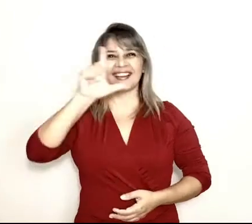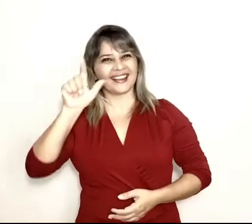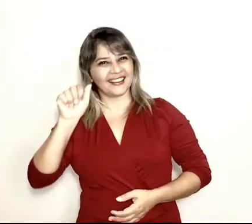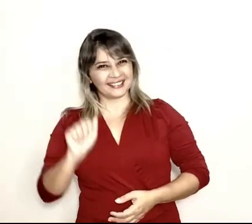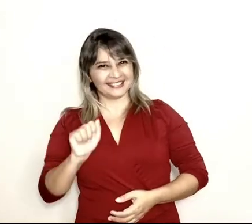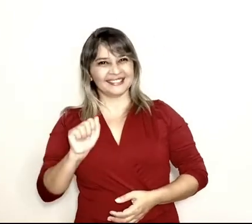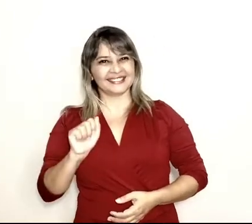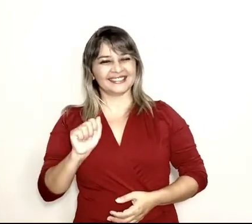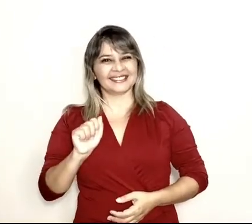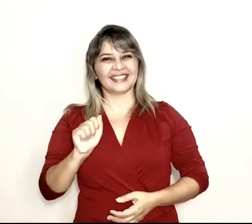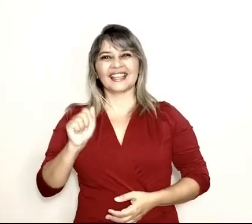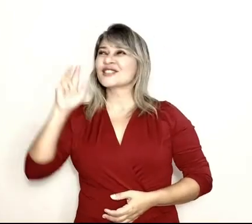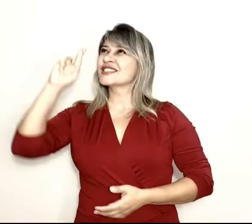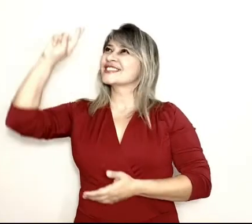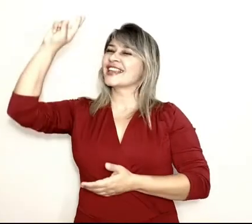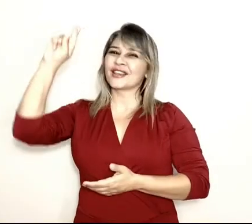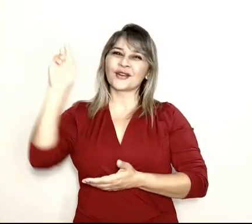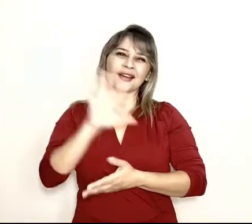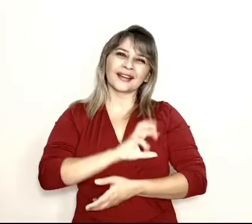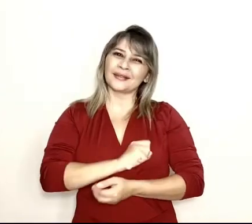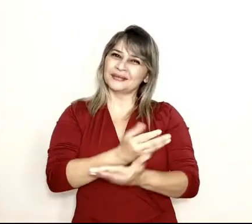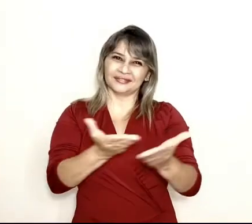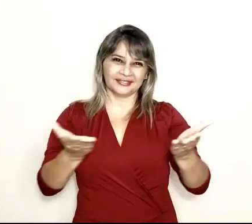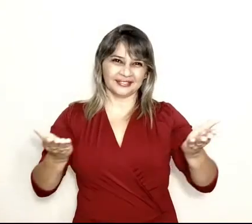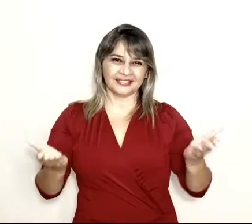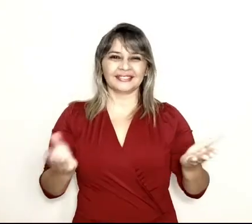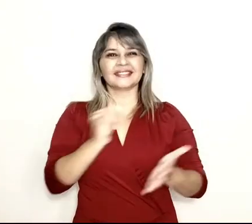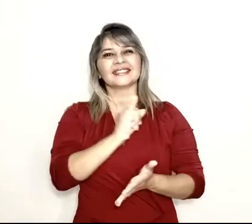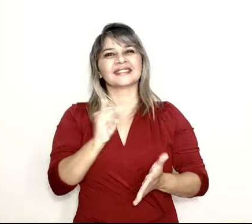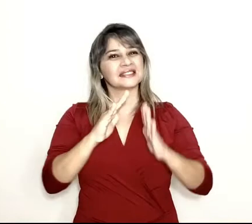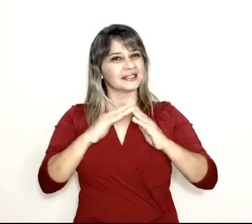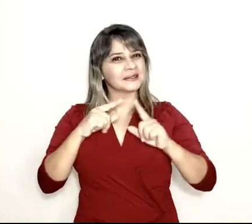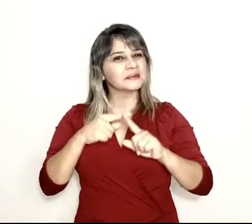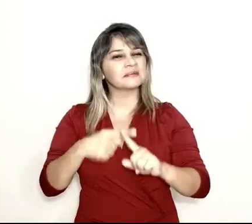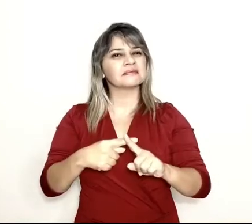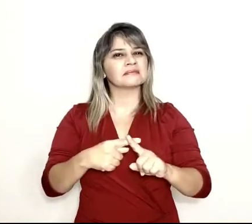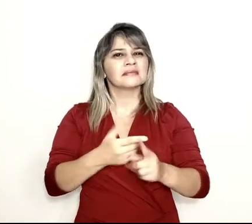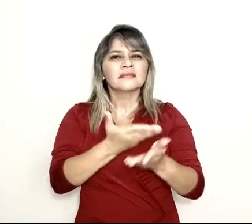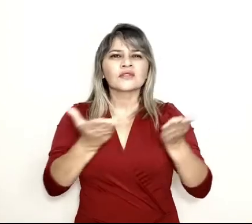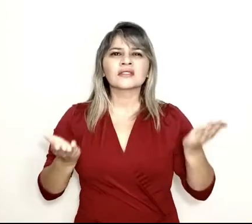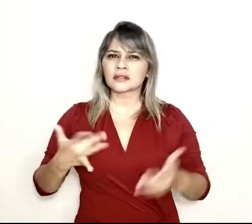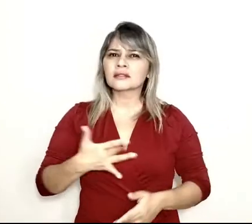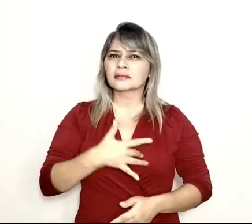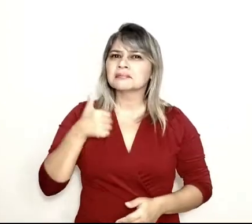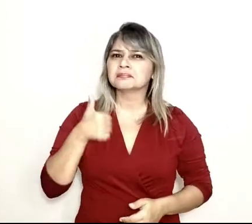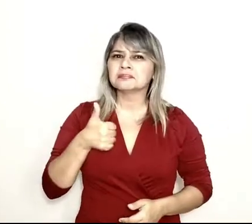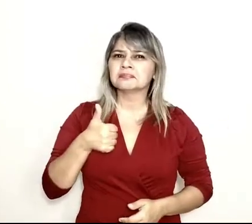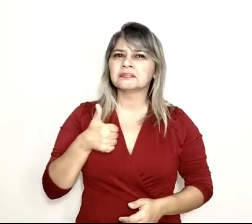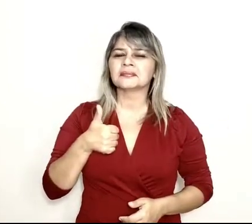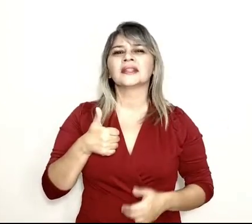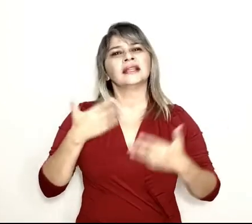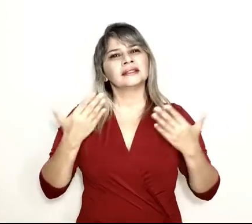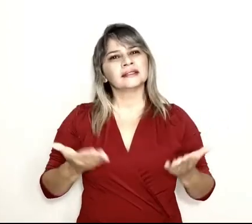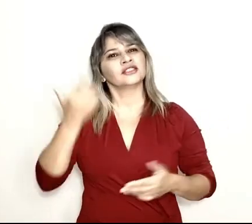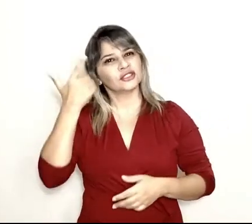Olá, amada Igreja do Senhor, tudo bem com vocês? Estamos nos reunindo mais uma vez neste vídeo.